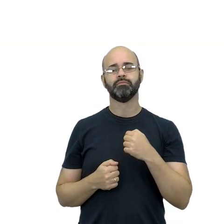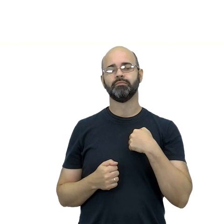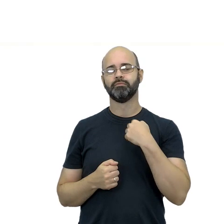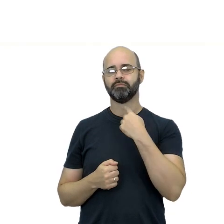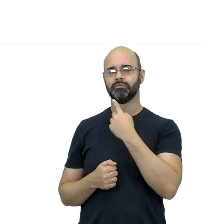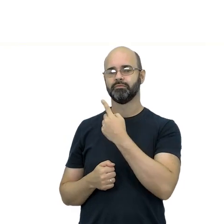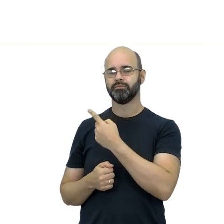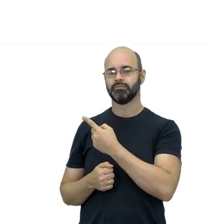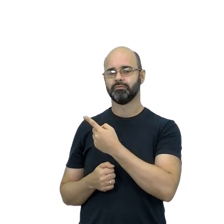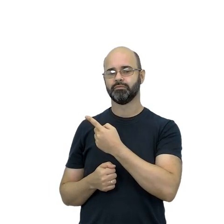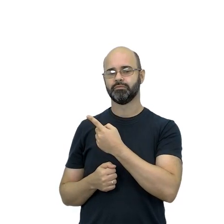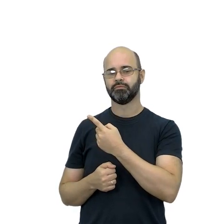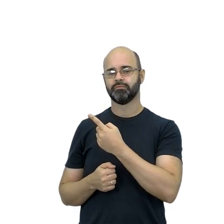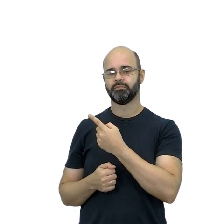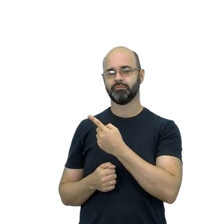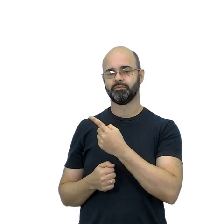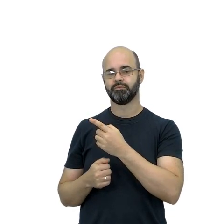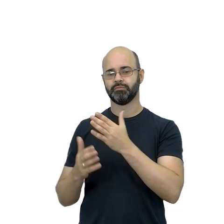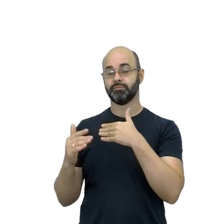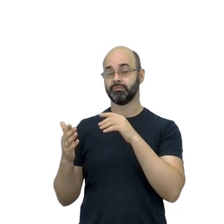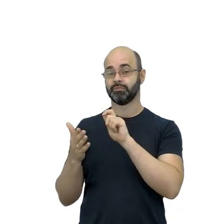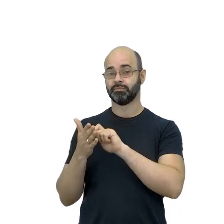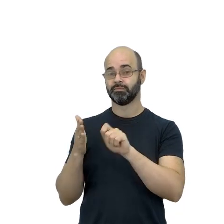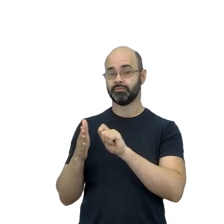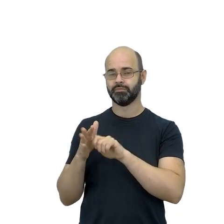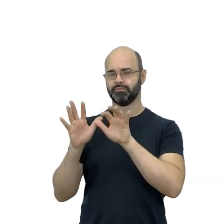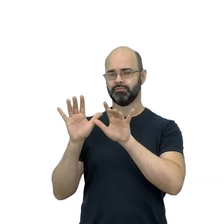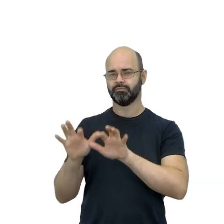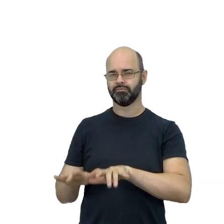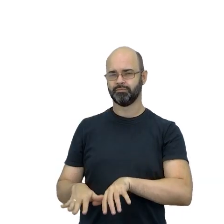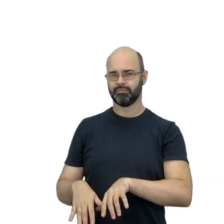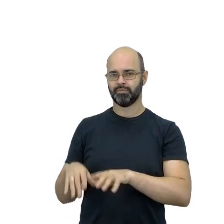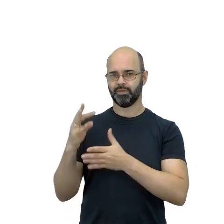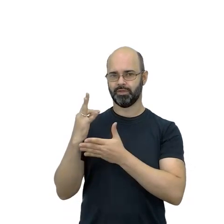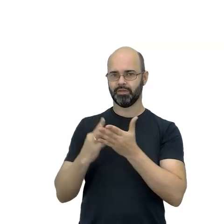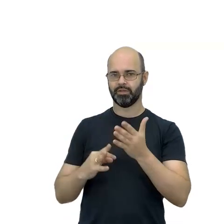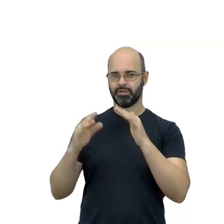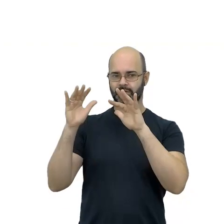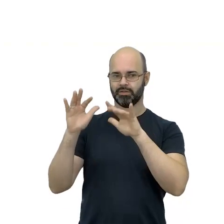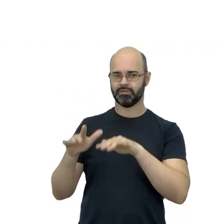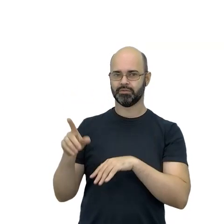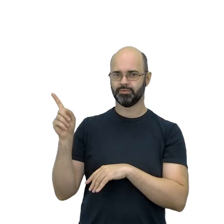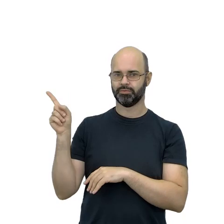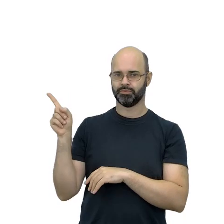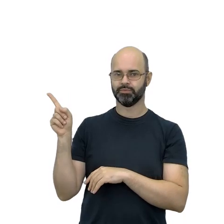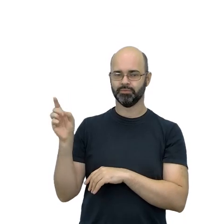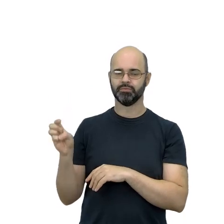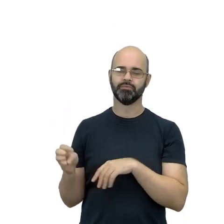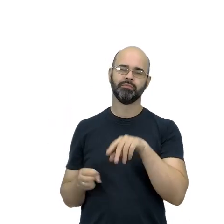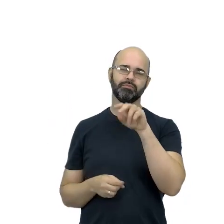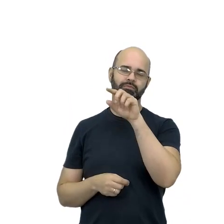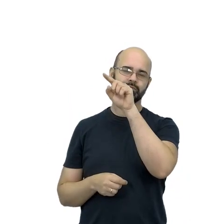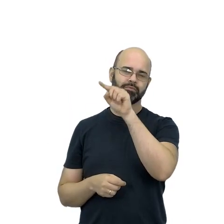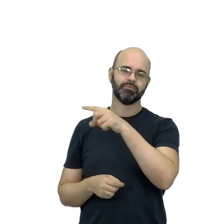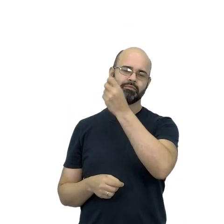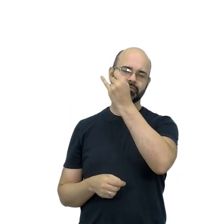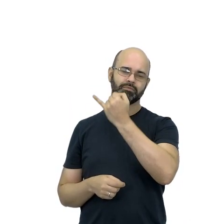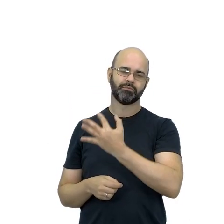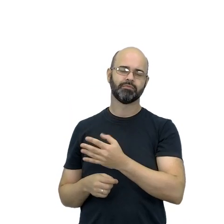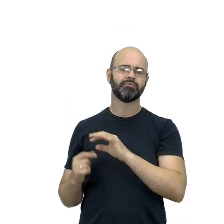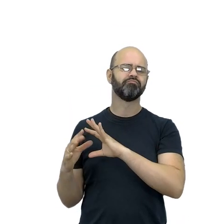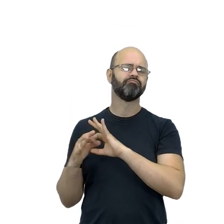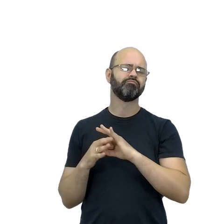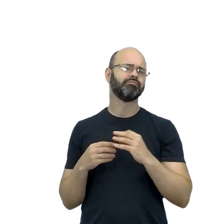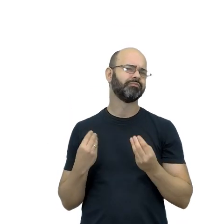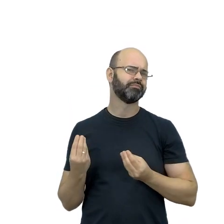a parte escrita, né? Eu venho aqui para a parte mesmo anterior, aqui que me explique qual é o